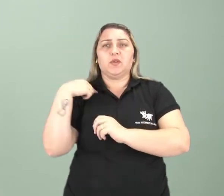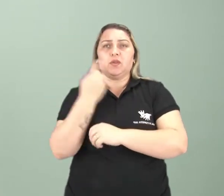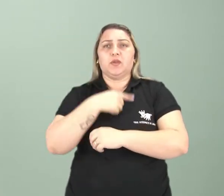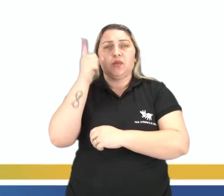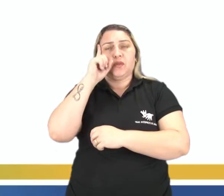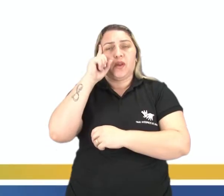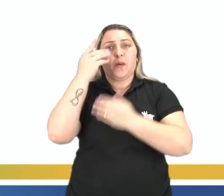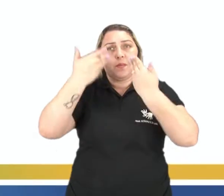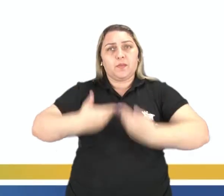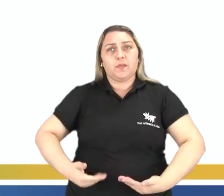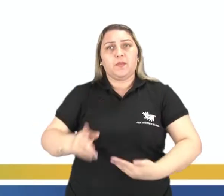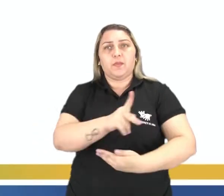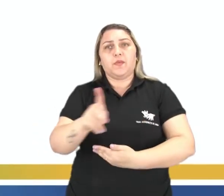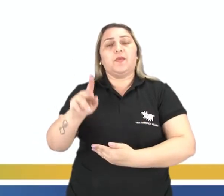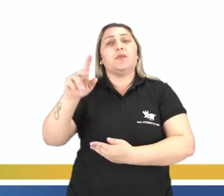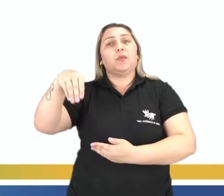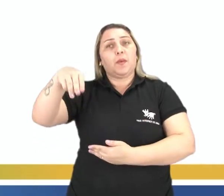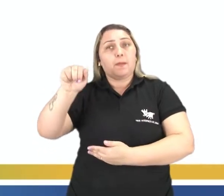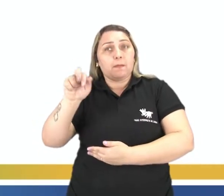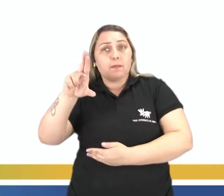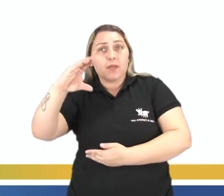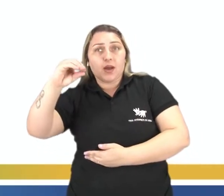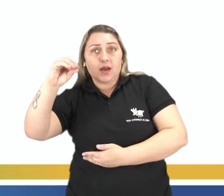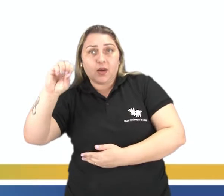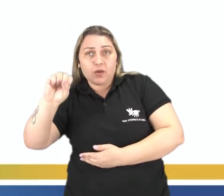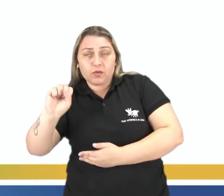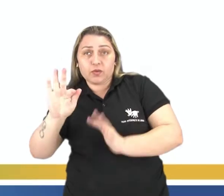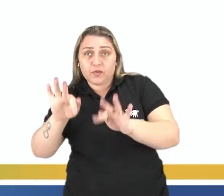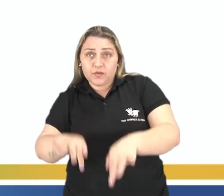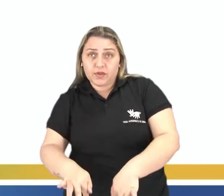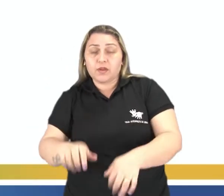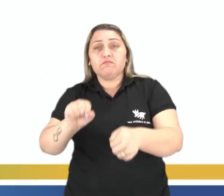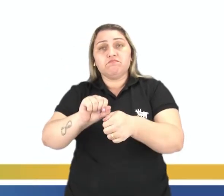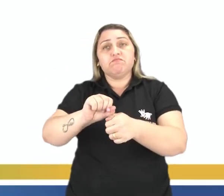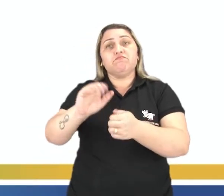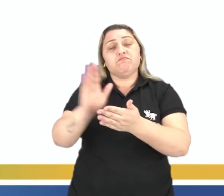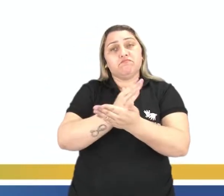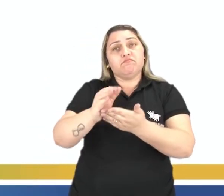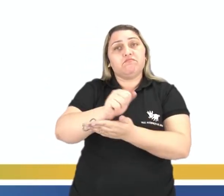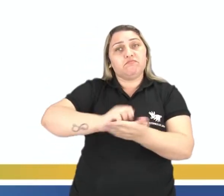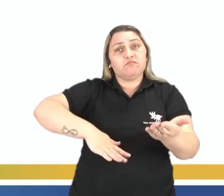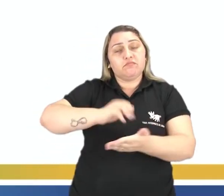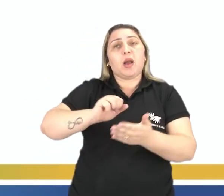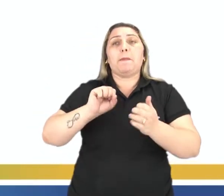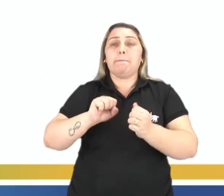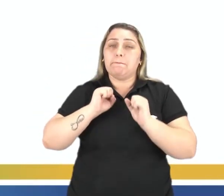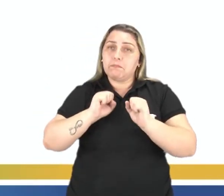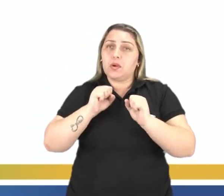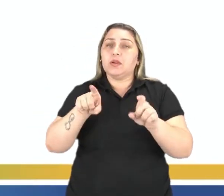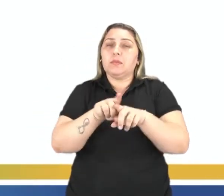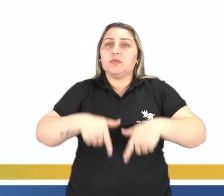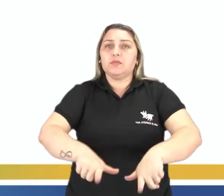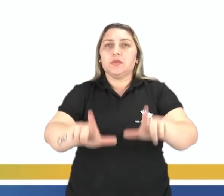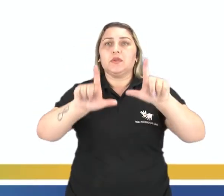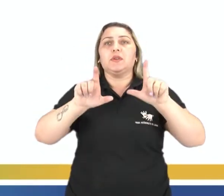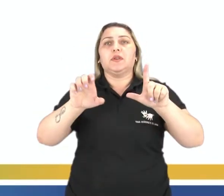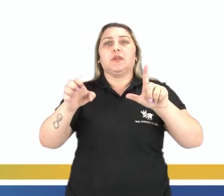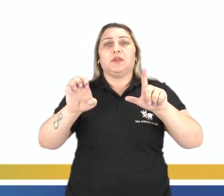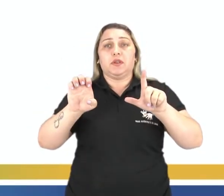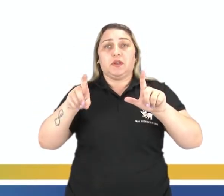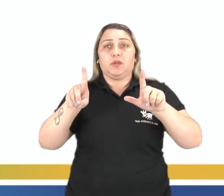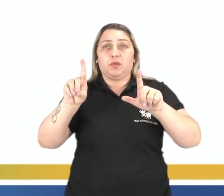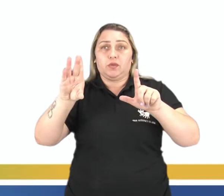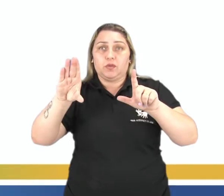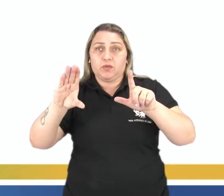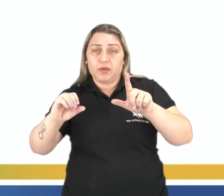dia. Aqui quem fala é o professor Marcos Barreto. Ao final da nossa aula nós vamos fazer algumas atividades, vocês podem acompanhar também a plataforma Eduque. E para